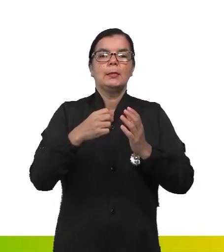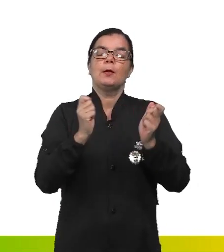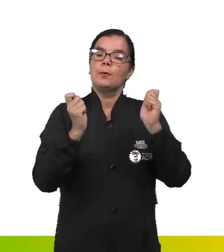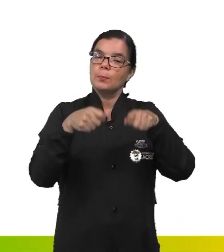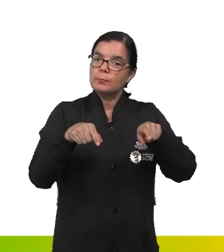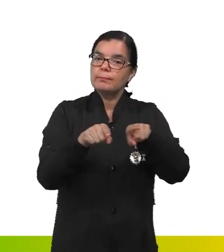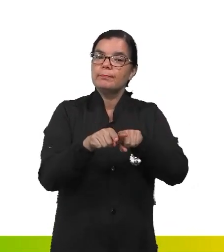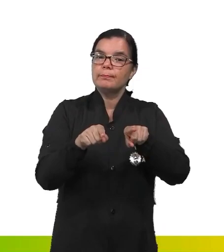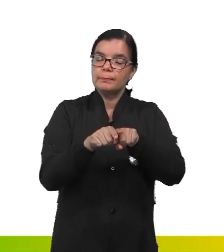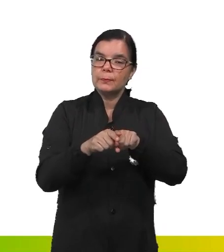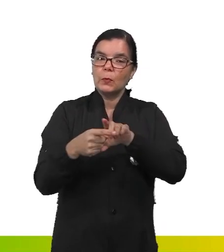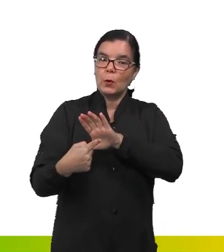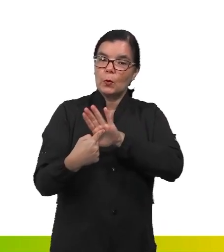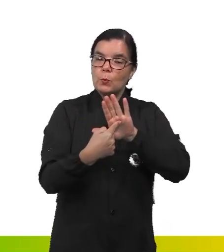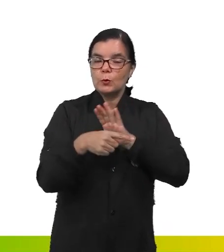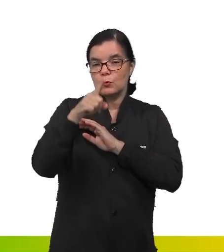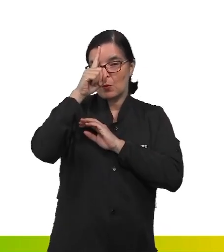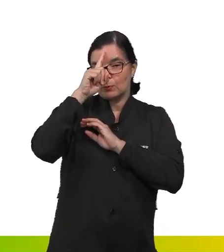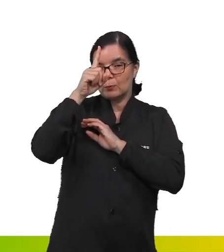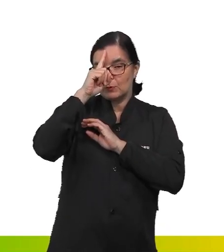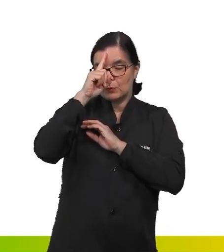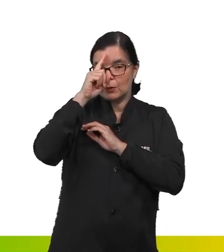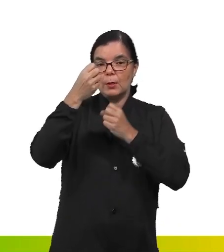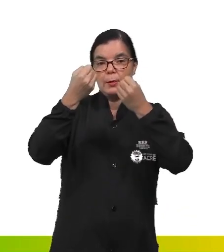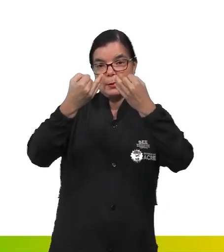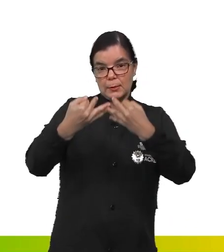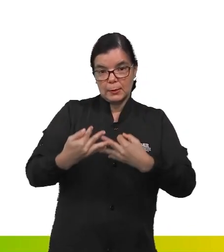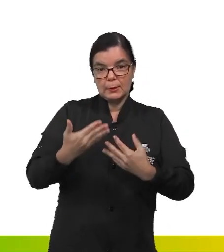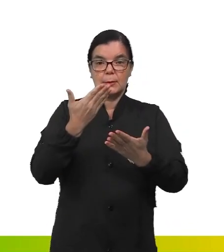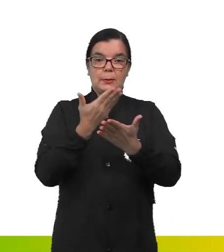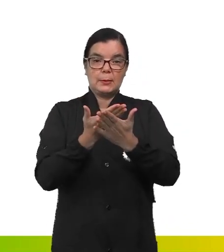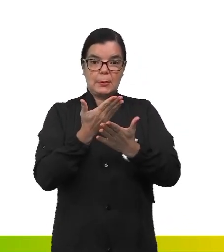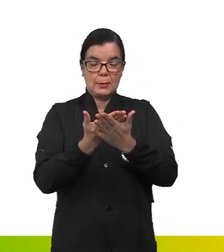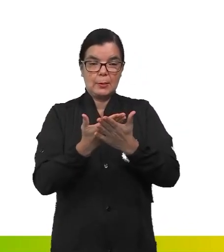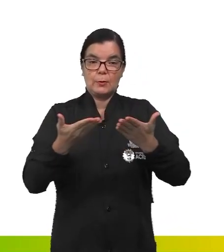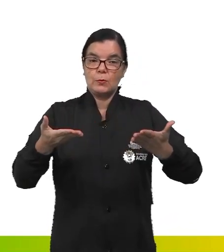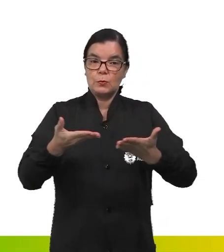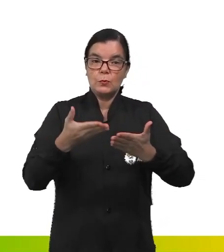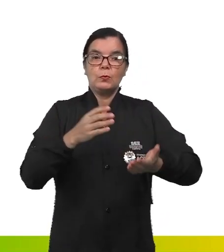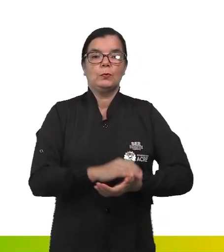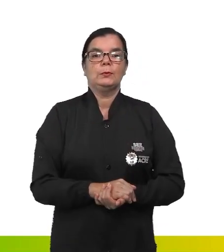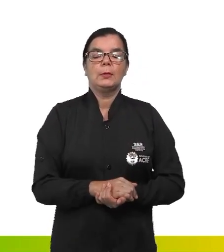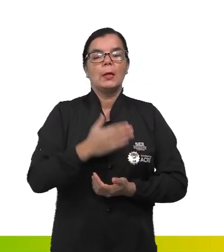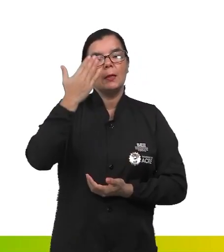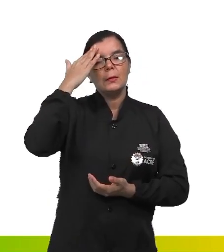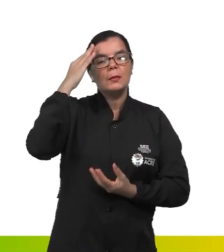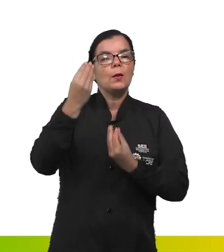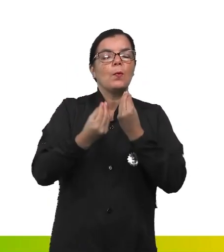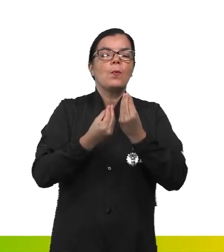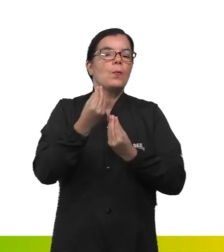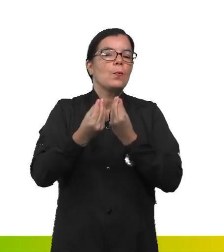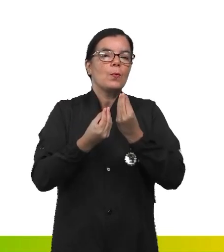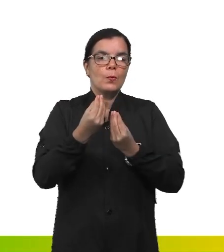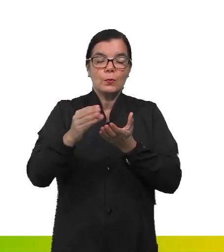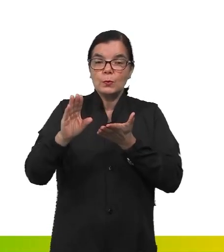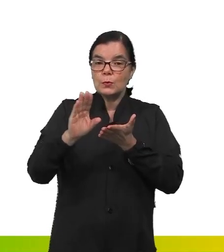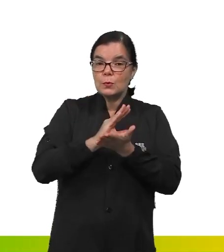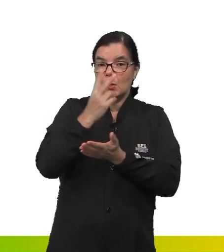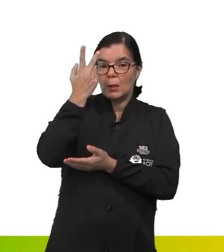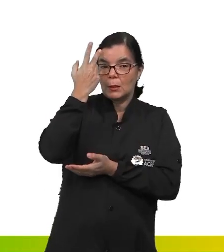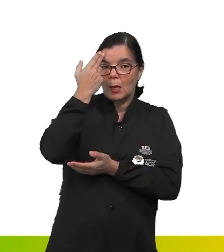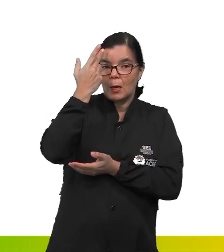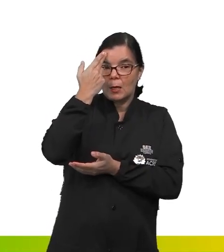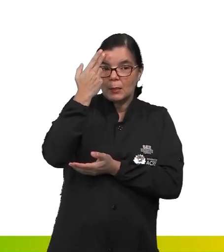pode também trazer para o nosso dia a dia que falamos na nossa aula de hoje. Entender, pessoal, que os